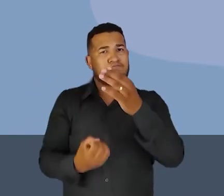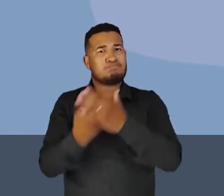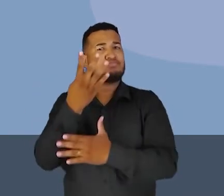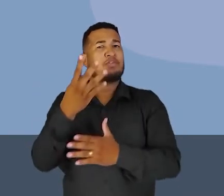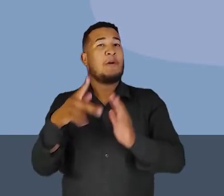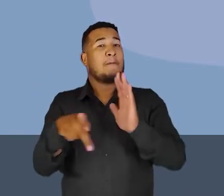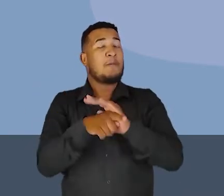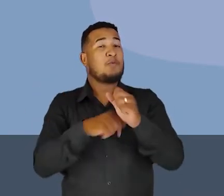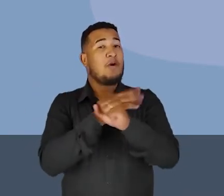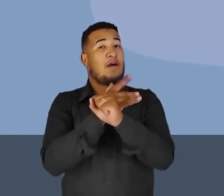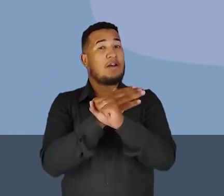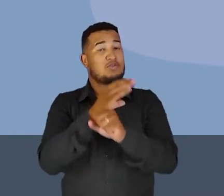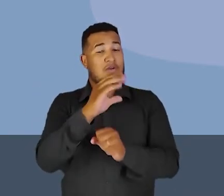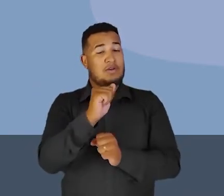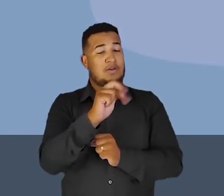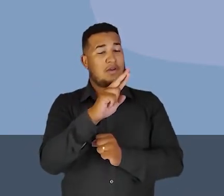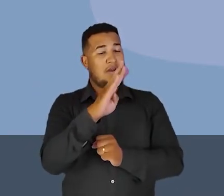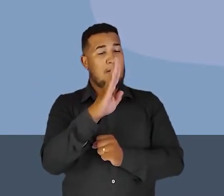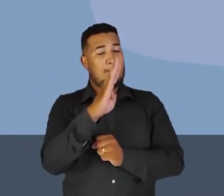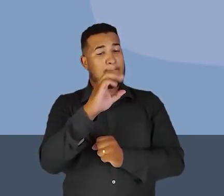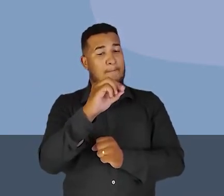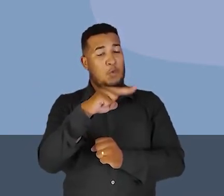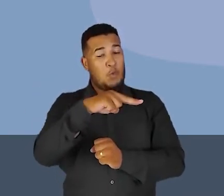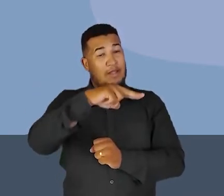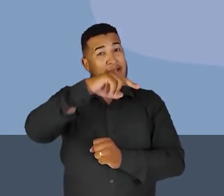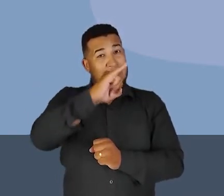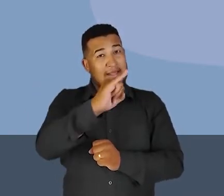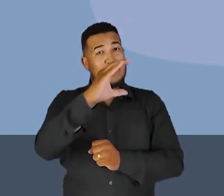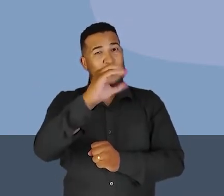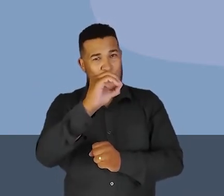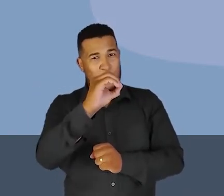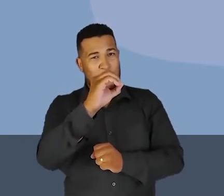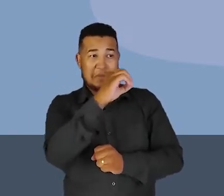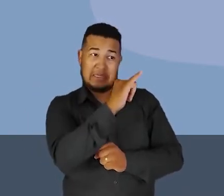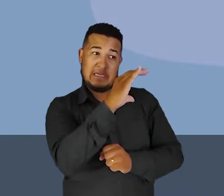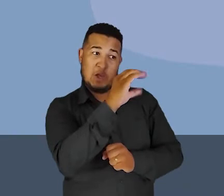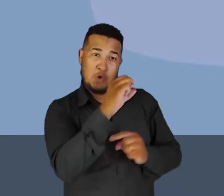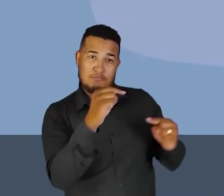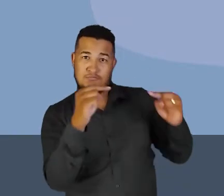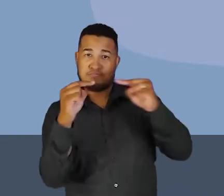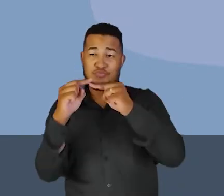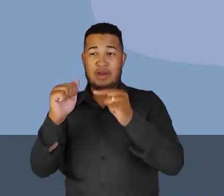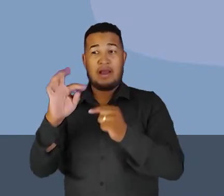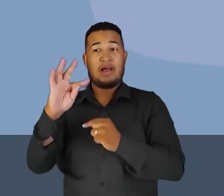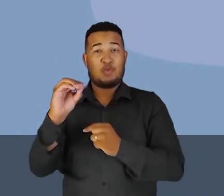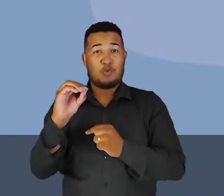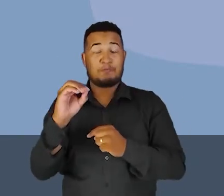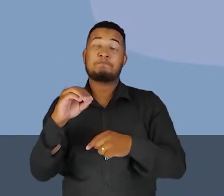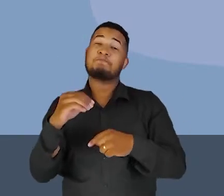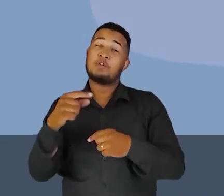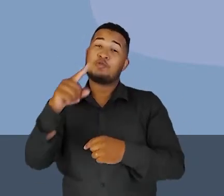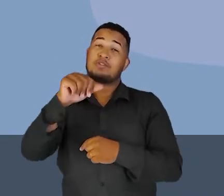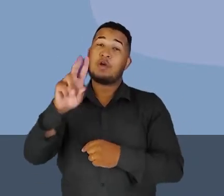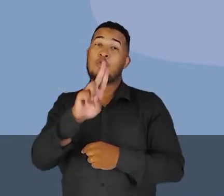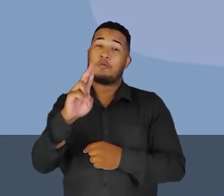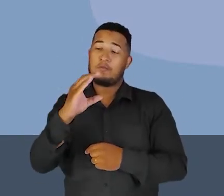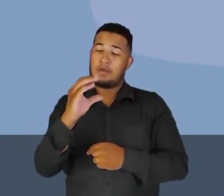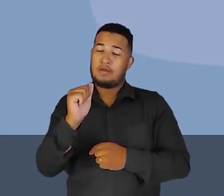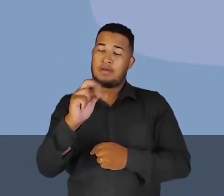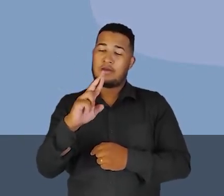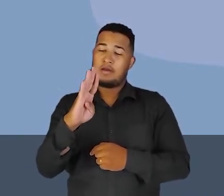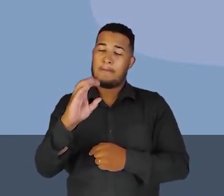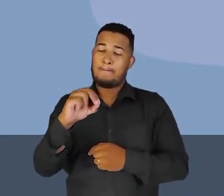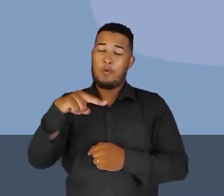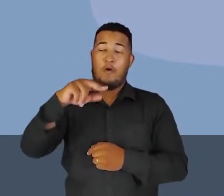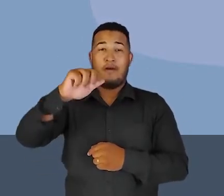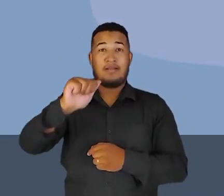ácido carbônico. Então, como a gente já disse, o ico vira ato. Então, o nome do sal é carbonato. E